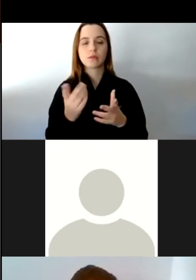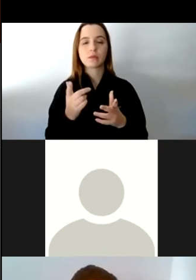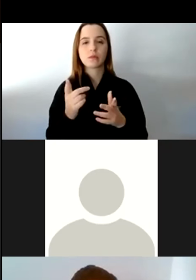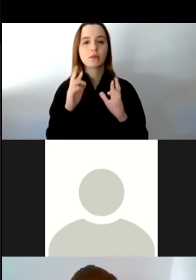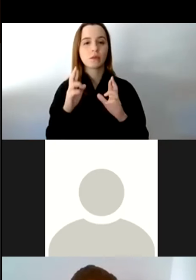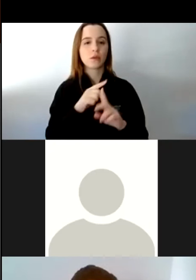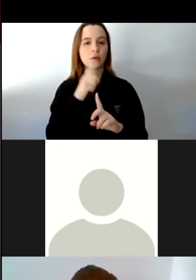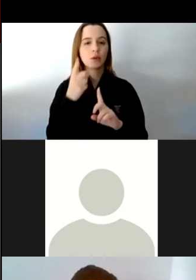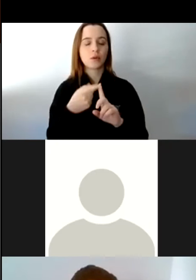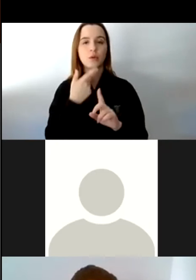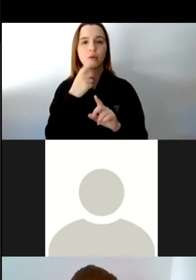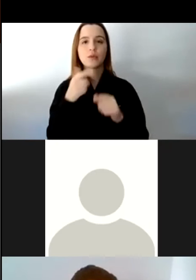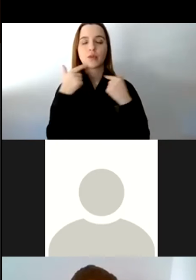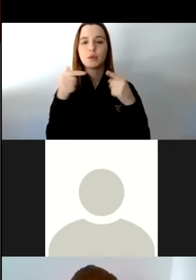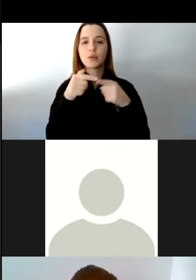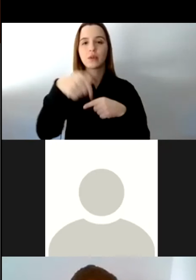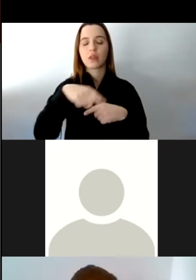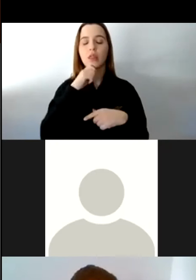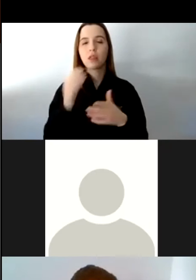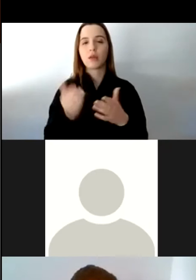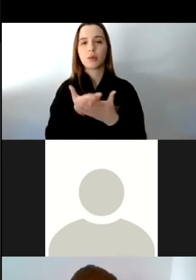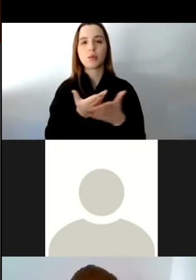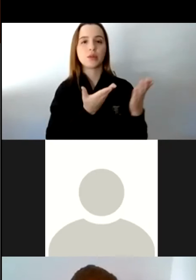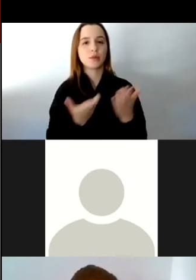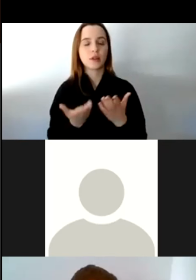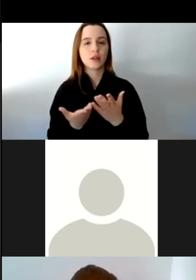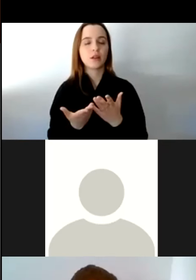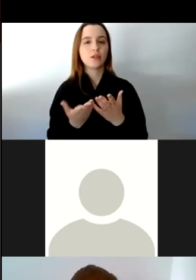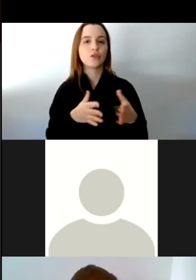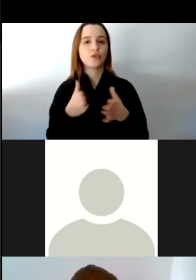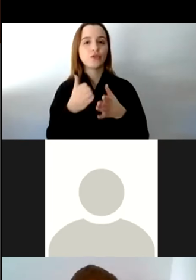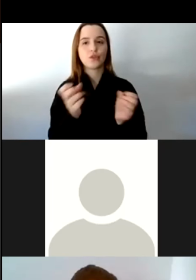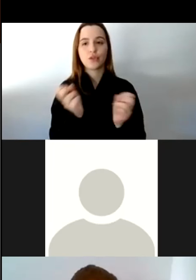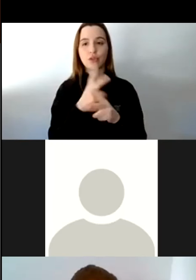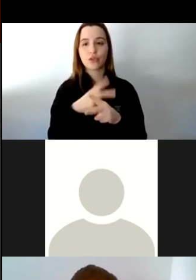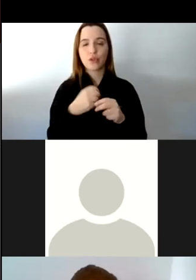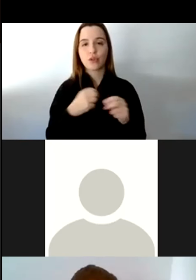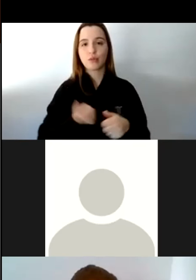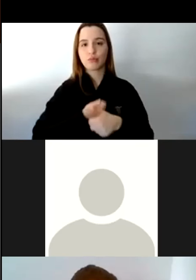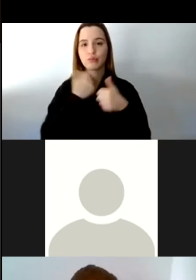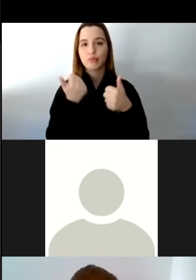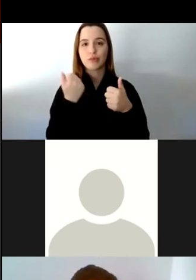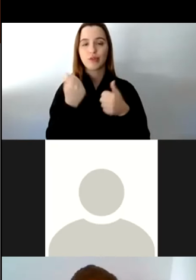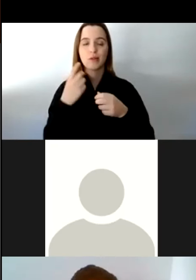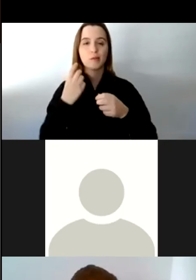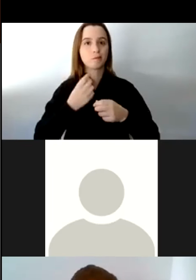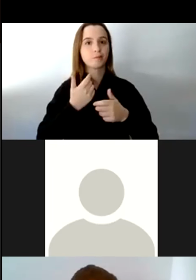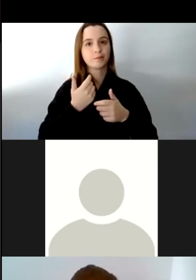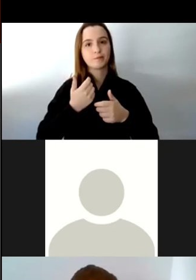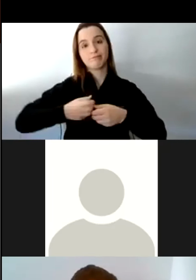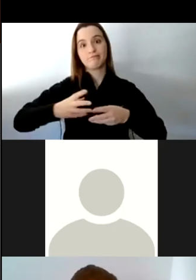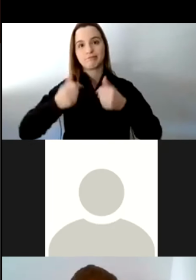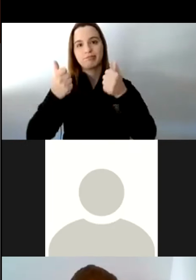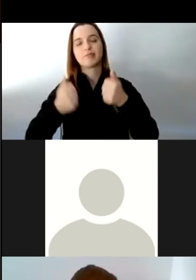reunidos para apresentar uma proposta de uma nova estratégia melhorada e reforçada com as aprendizagens dos últimos 5